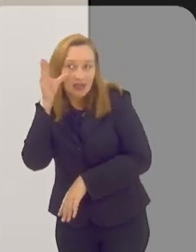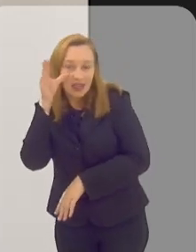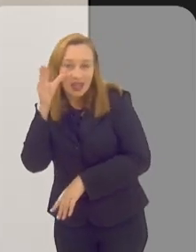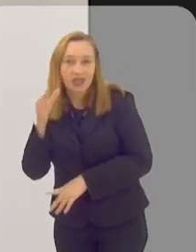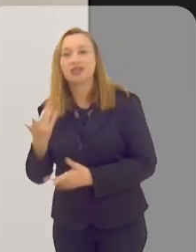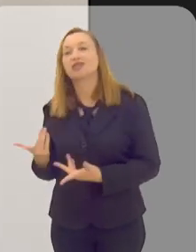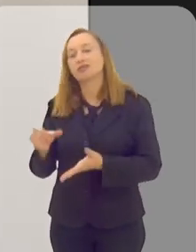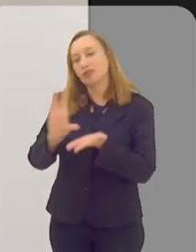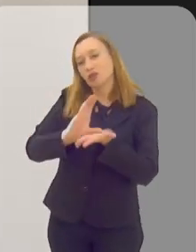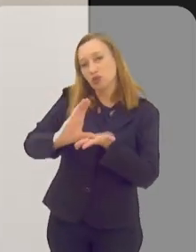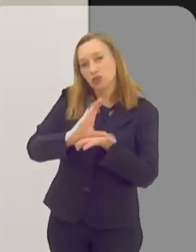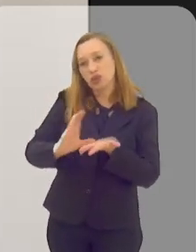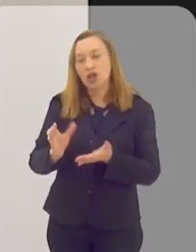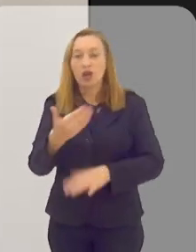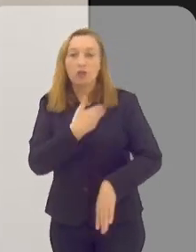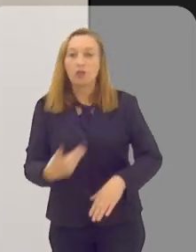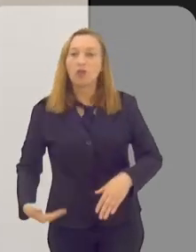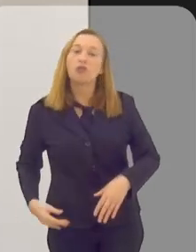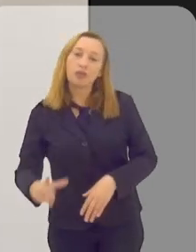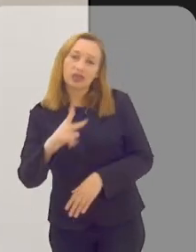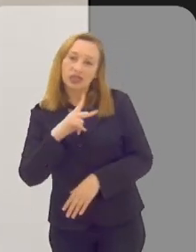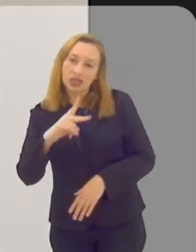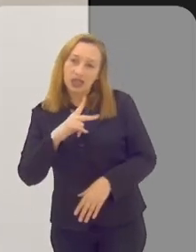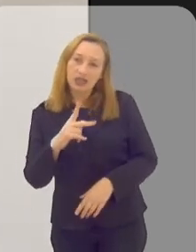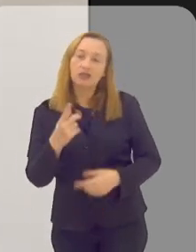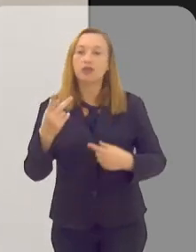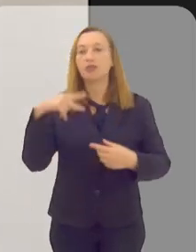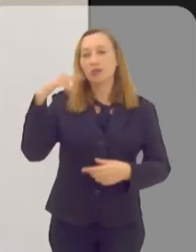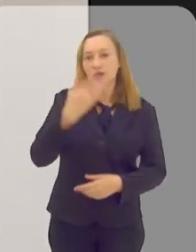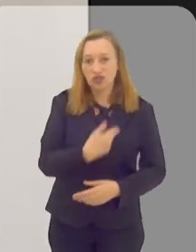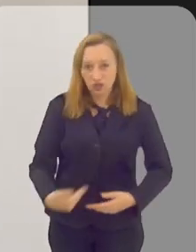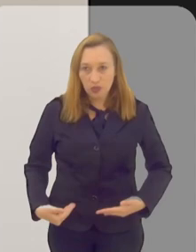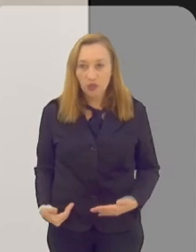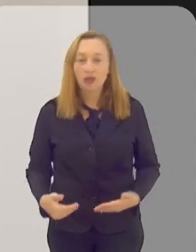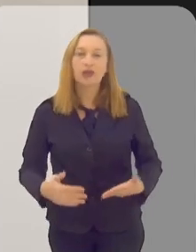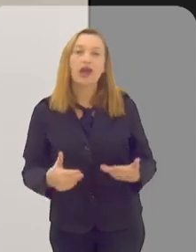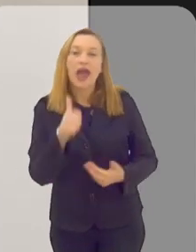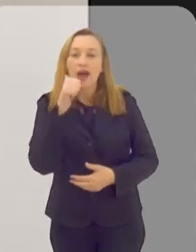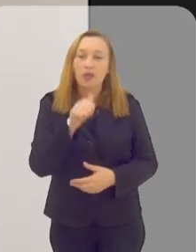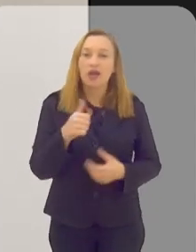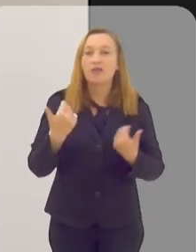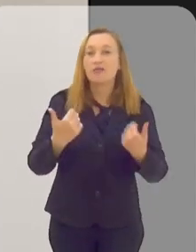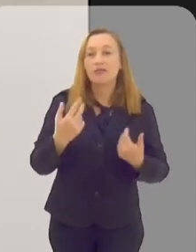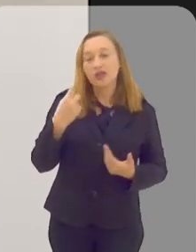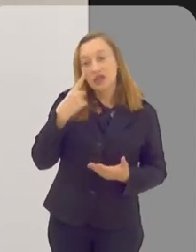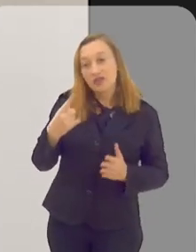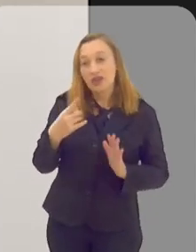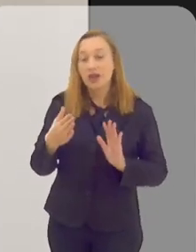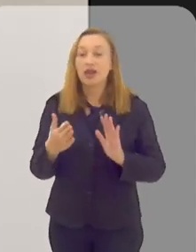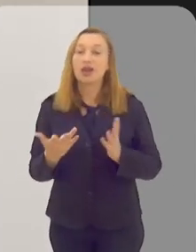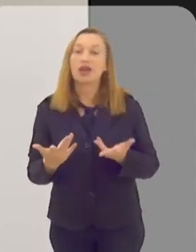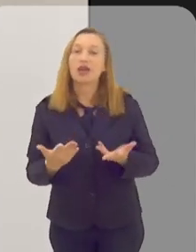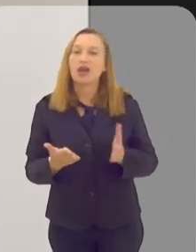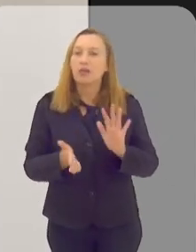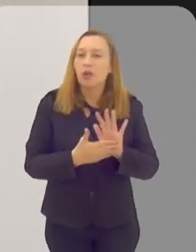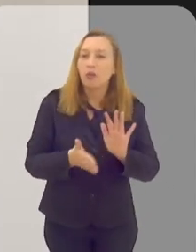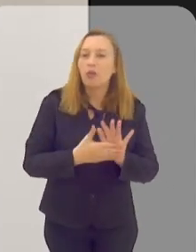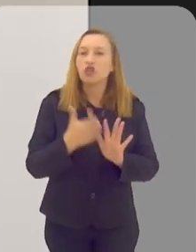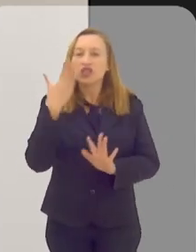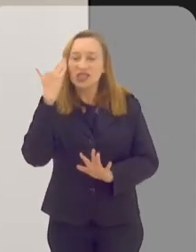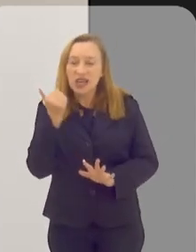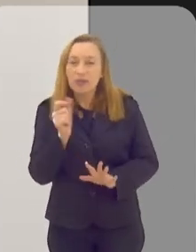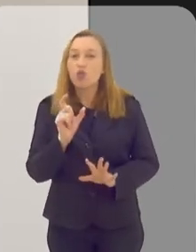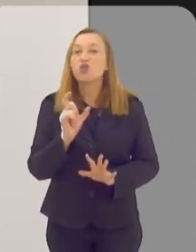a mulher se interessar pelos conselhos públicos, privados e pela política pública. Né? A mulher tem que ver